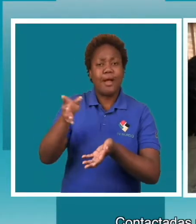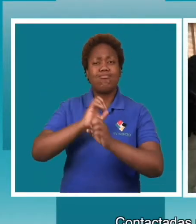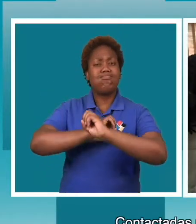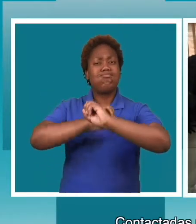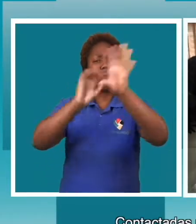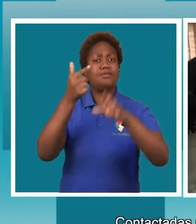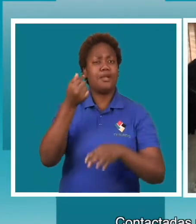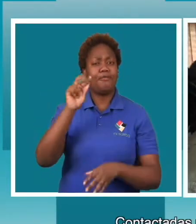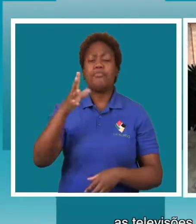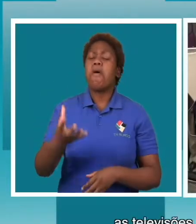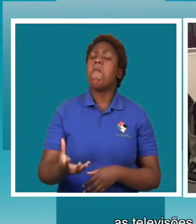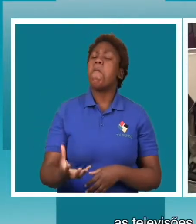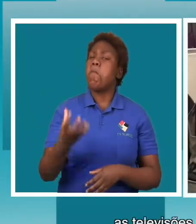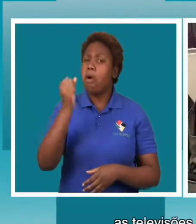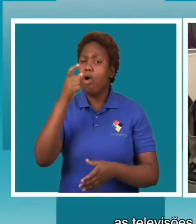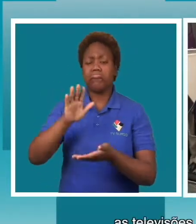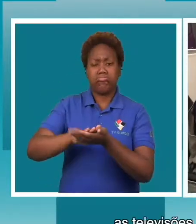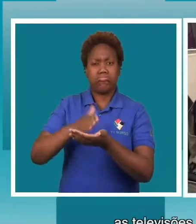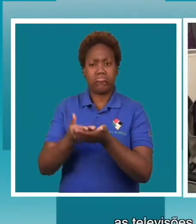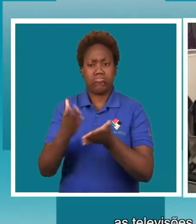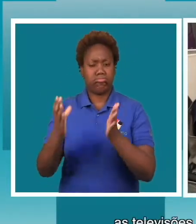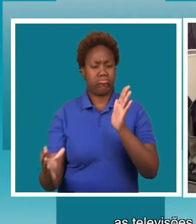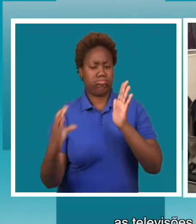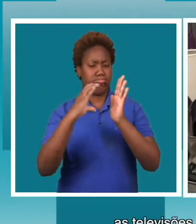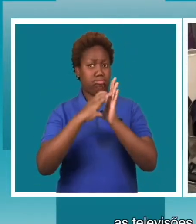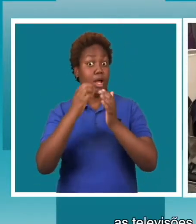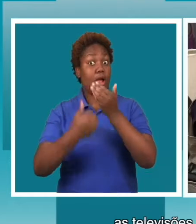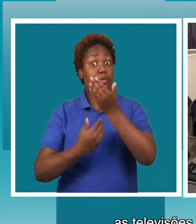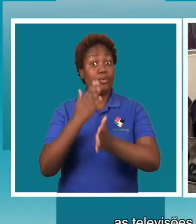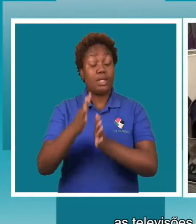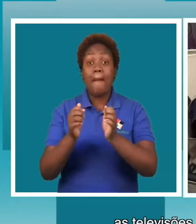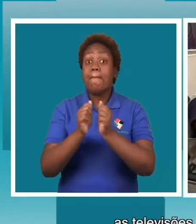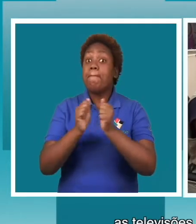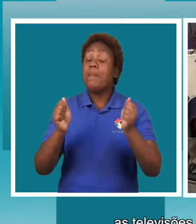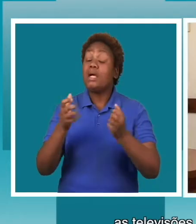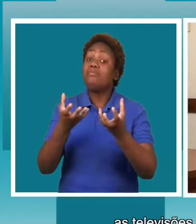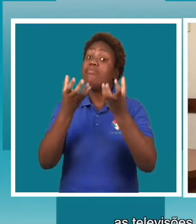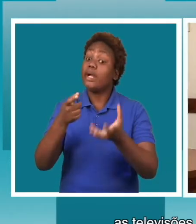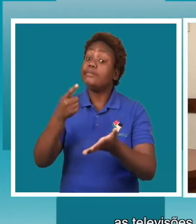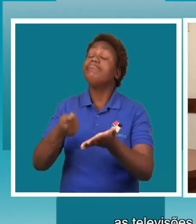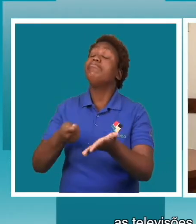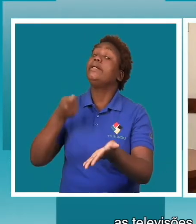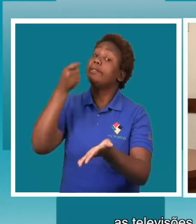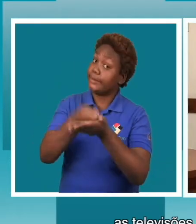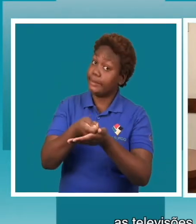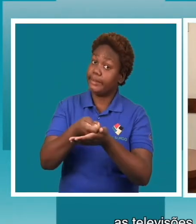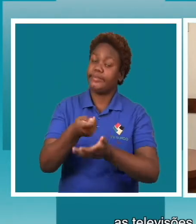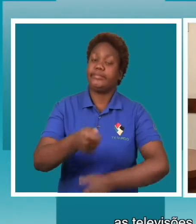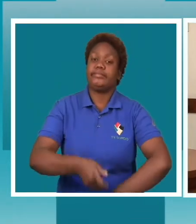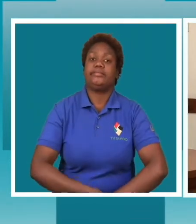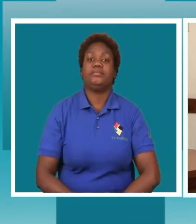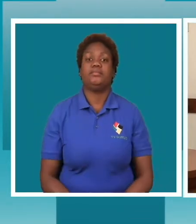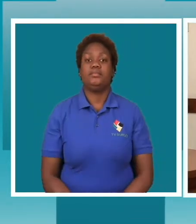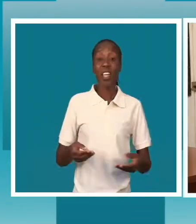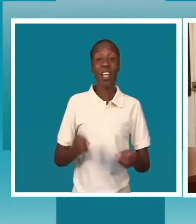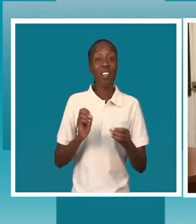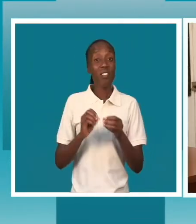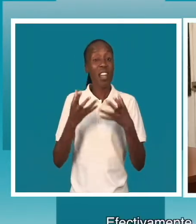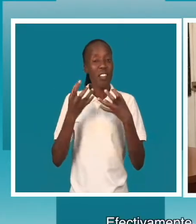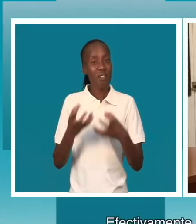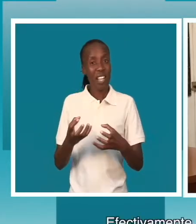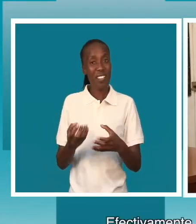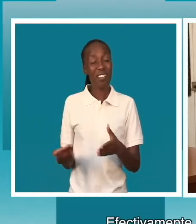equipa de reportagem as televisões nacionais alegam falta de dinheiro para pagarem intérpretes de língua de sinais